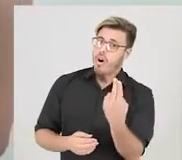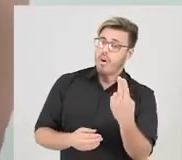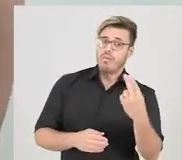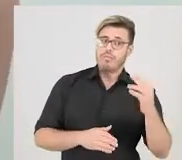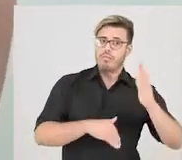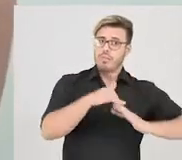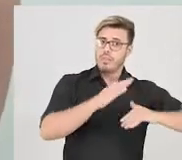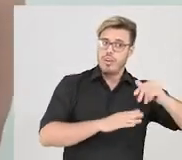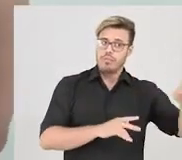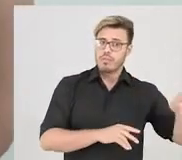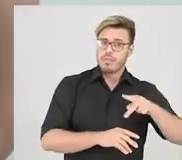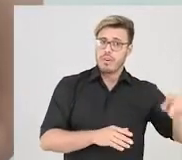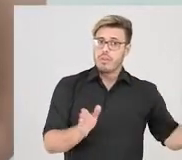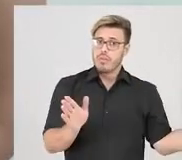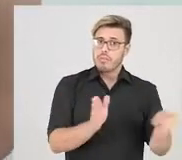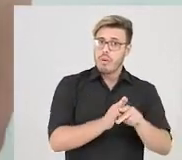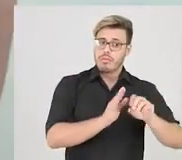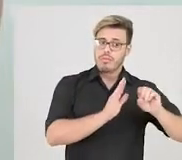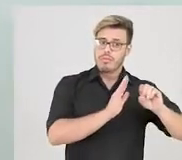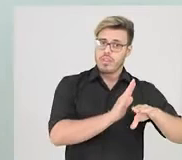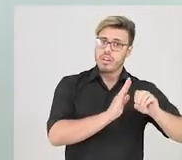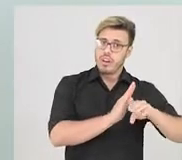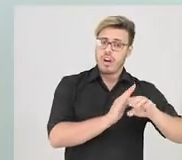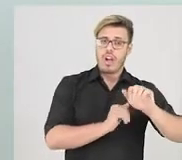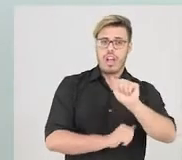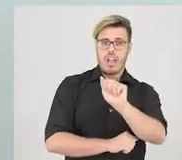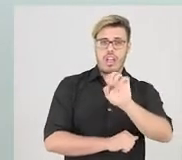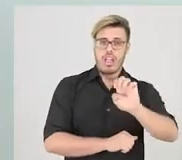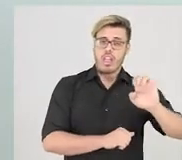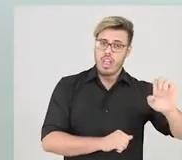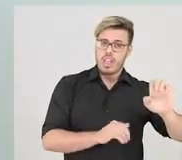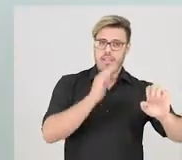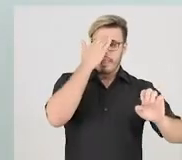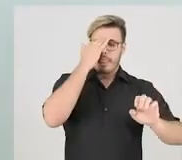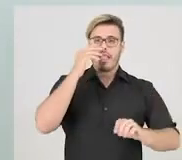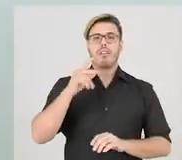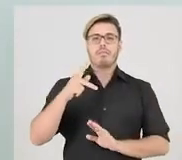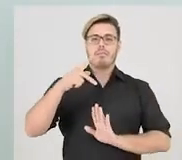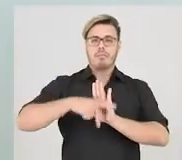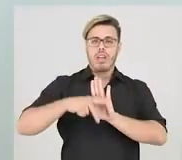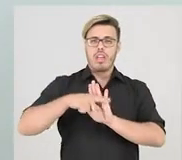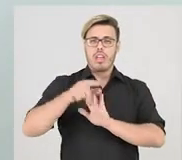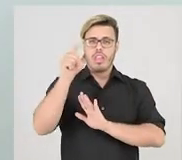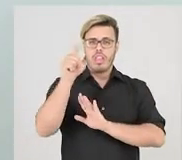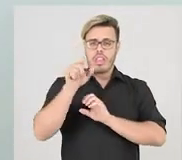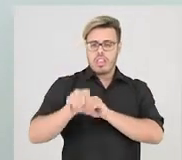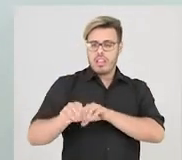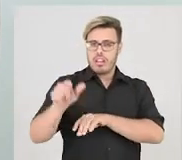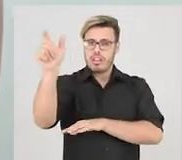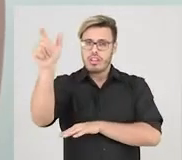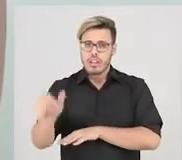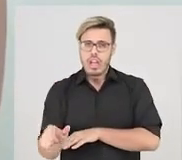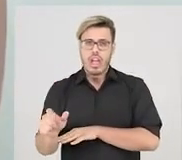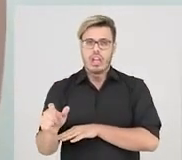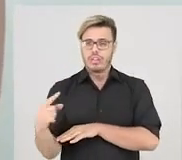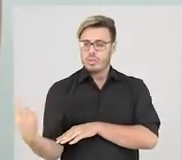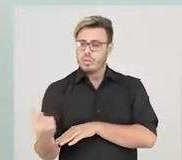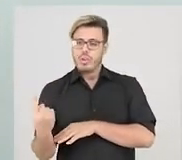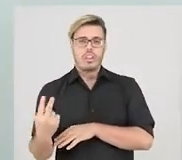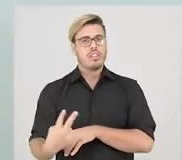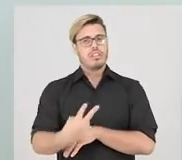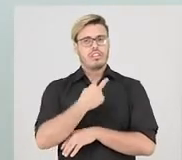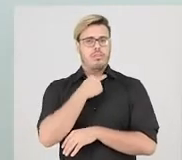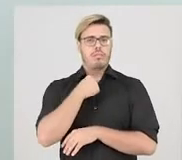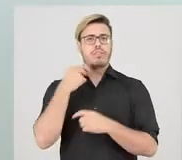deve buscar ajuda, porque o plano educacional individualizado não pode ser um plano feito isoladamente. O